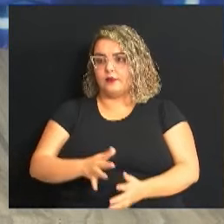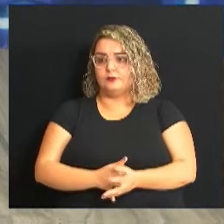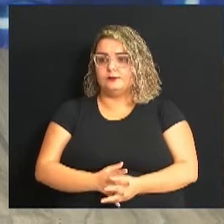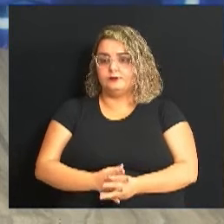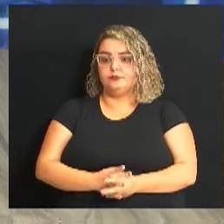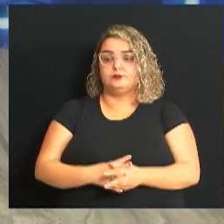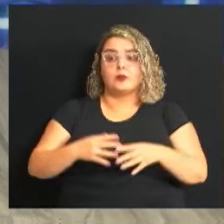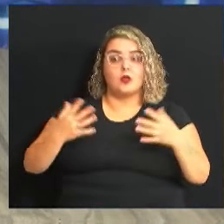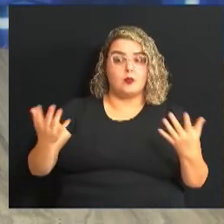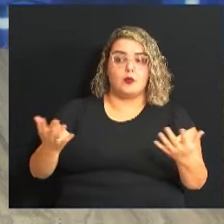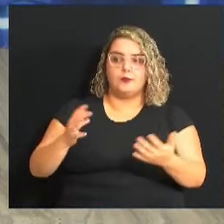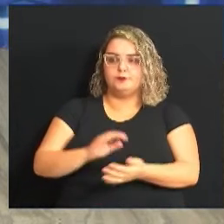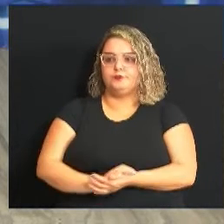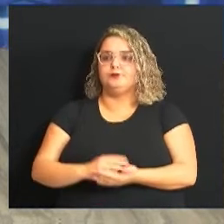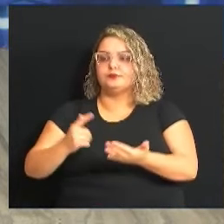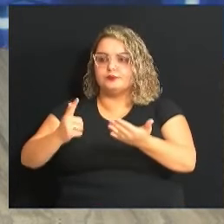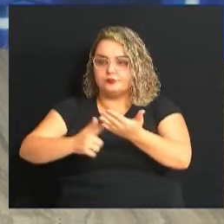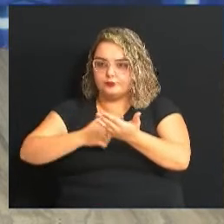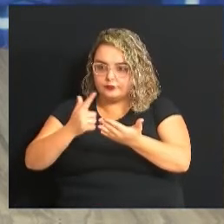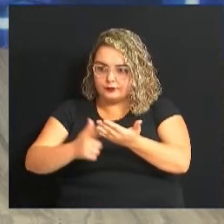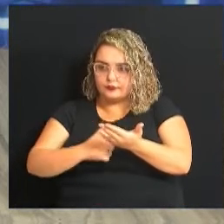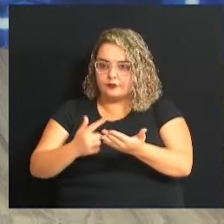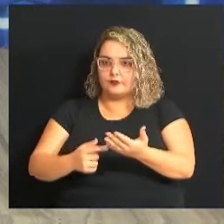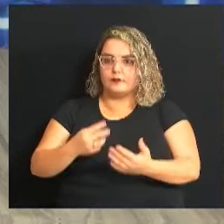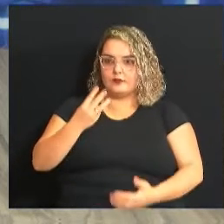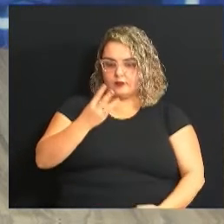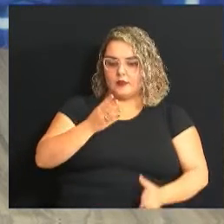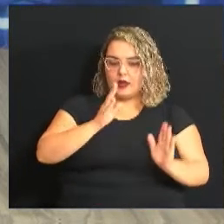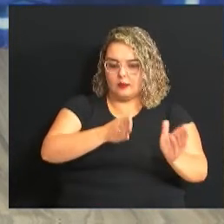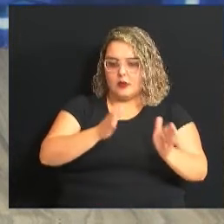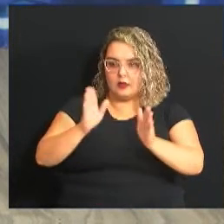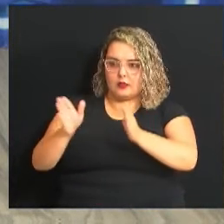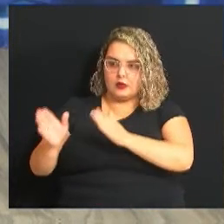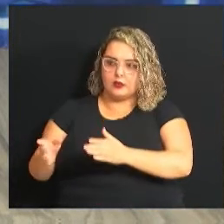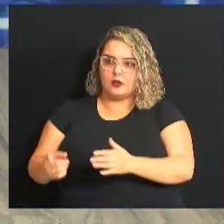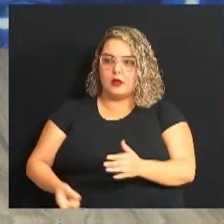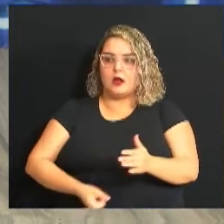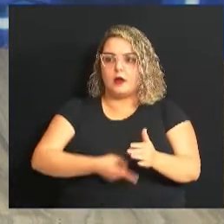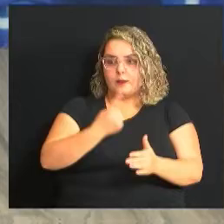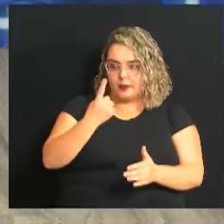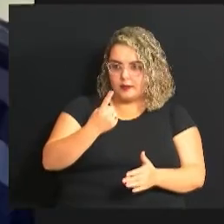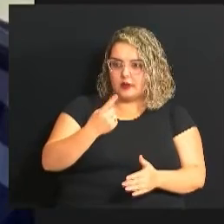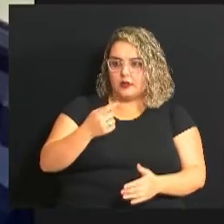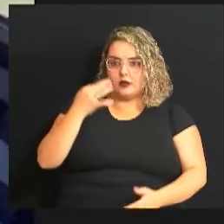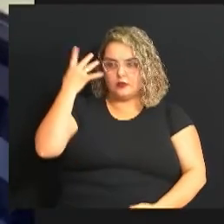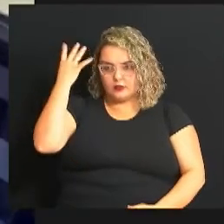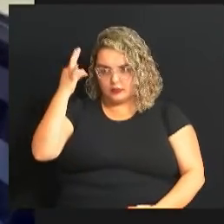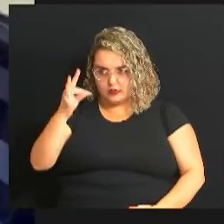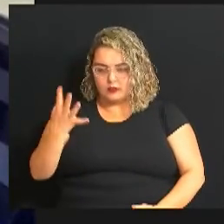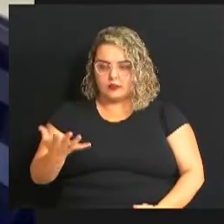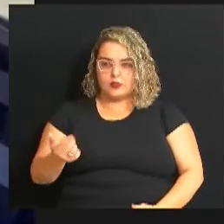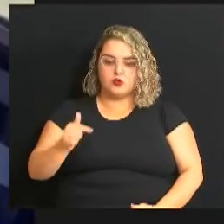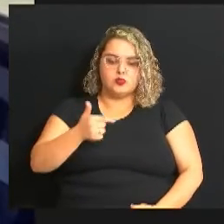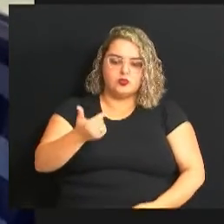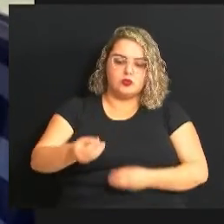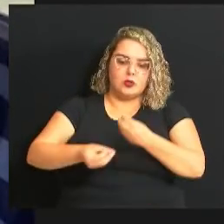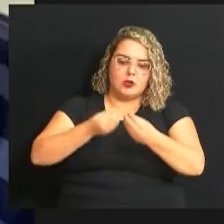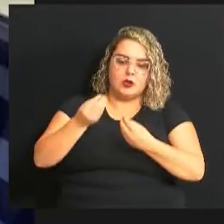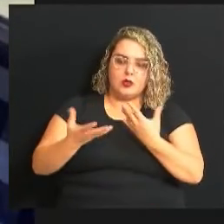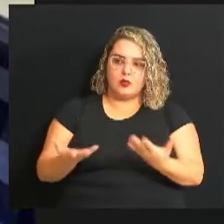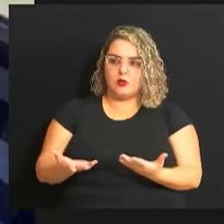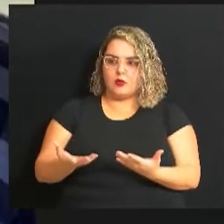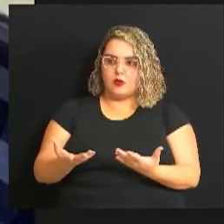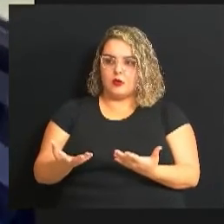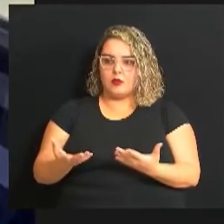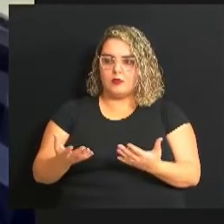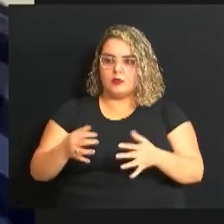Bom, o livro, Gabriel, é dividido em 3 partes. A primeira parte eu falo um pouco sobre a teoria, porque não tem muito como dissociar. Né?